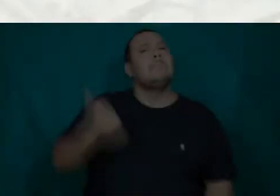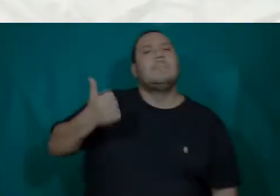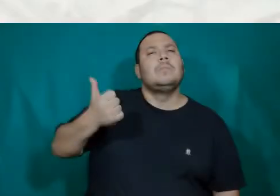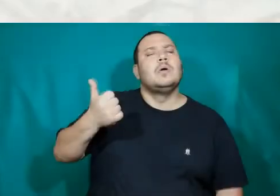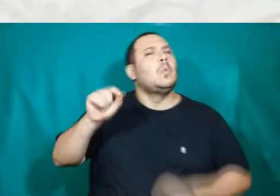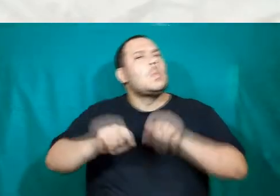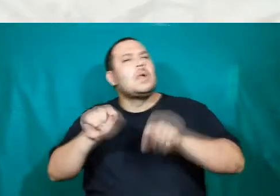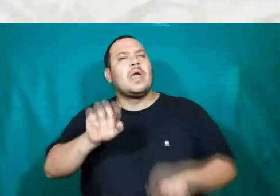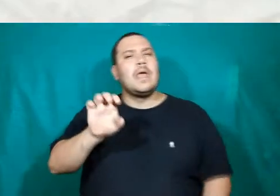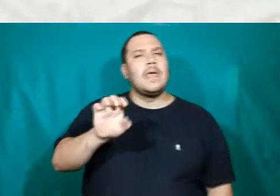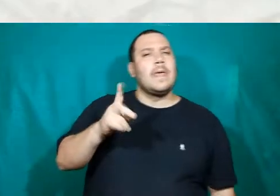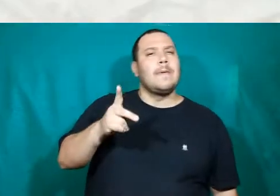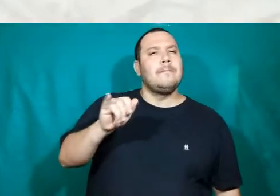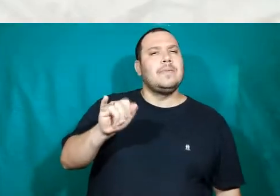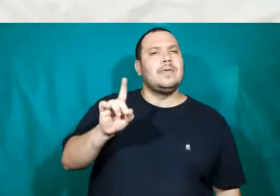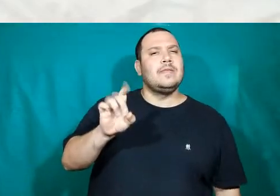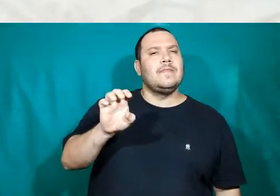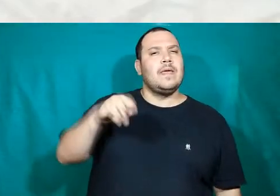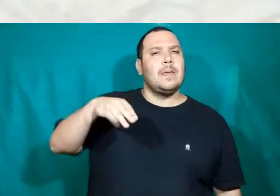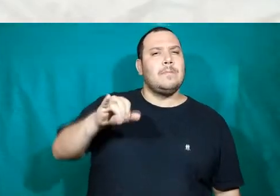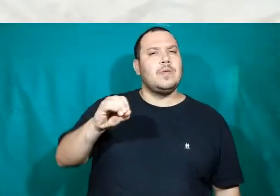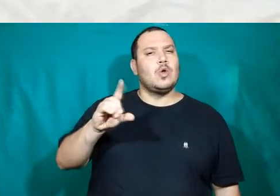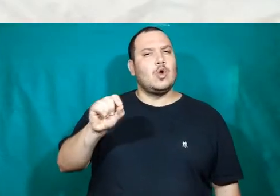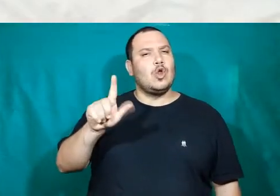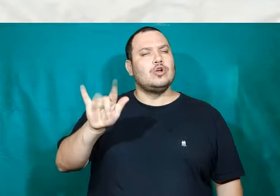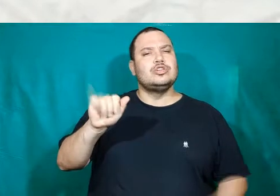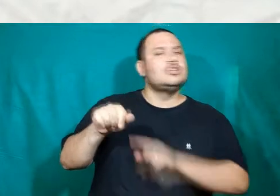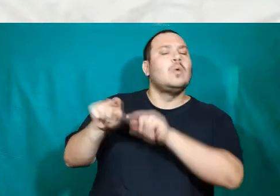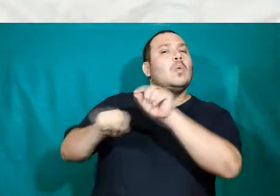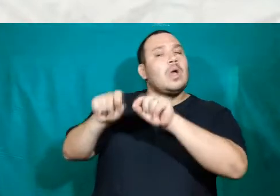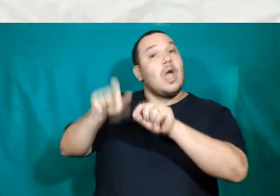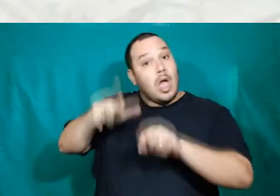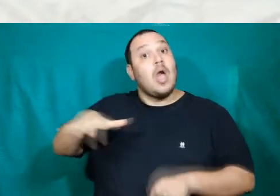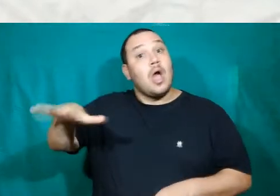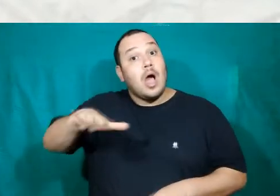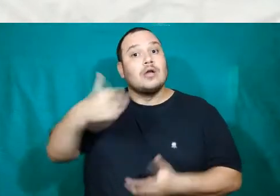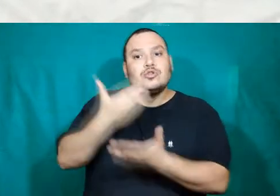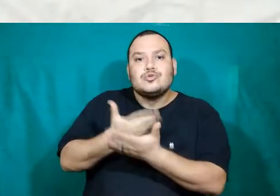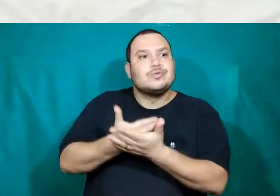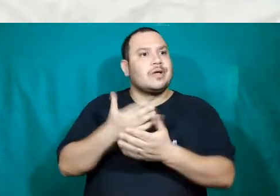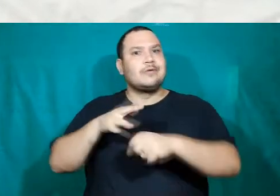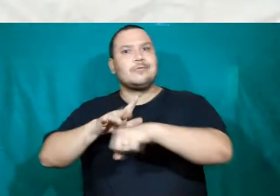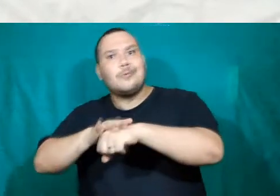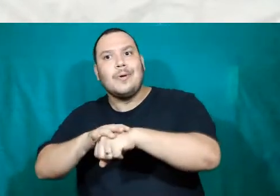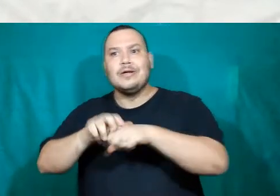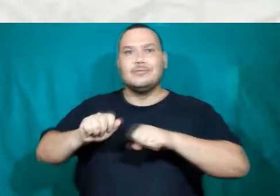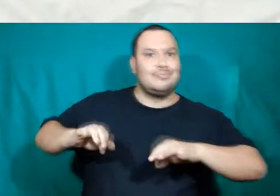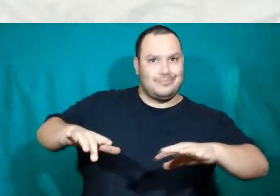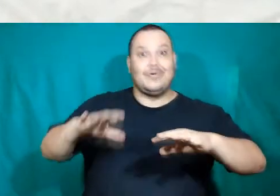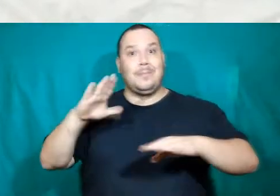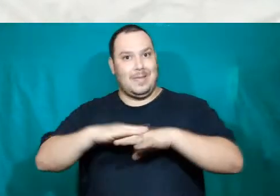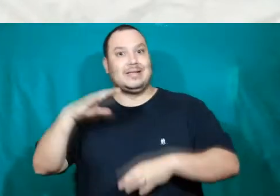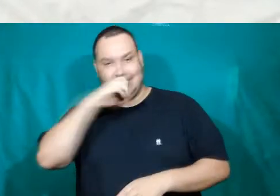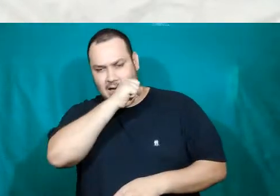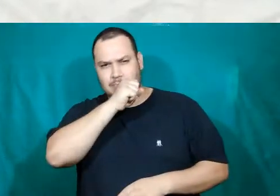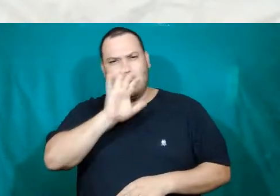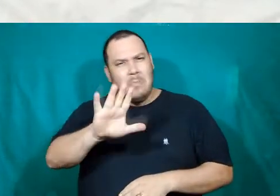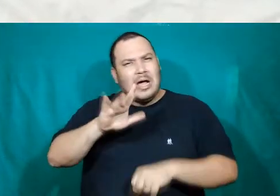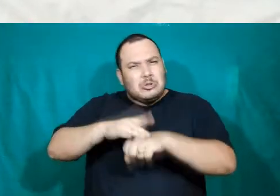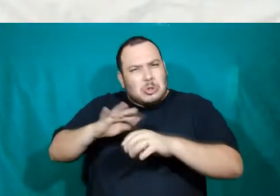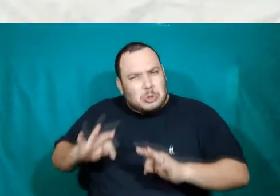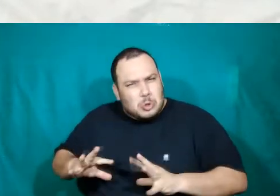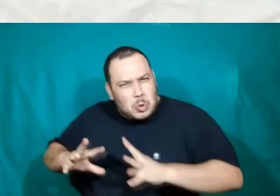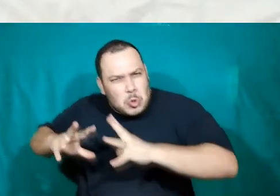epidemiologia? A epidemiologia é a área que estuda as doenças. Mas como assim as doenças? Tudo sobre elas? Você me pergunta.